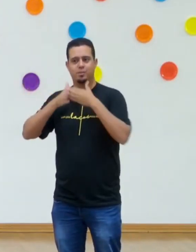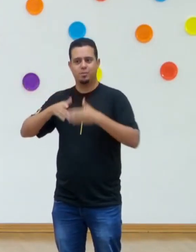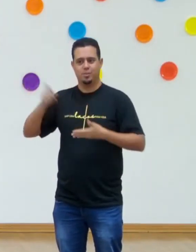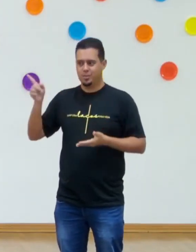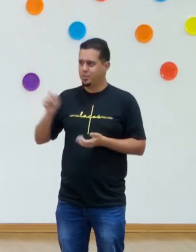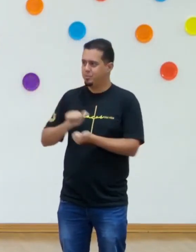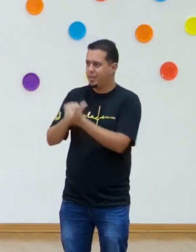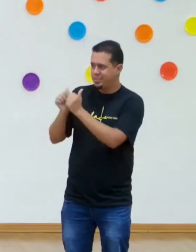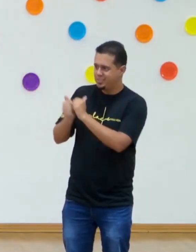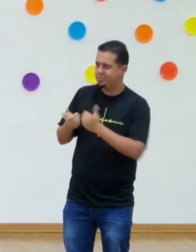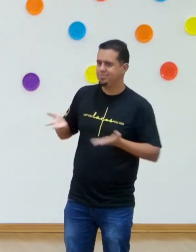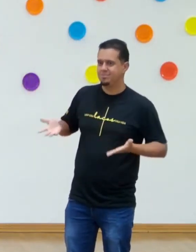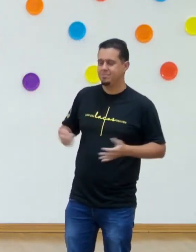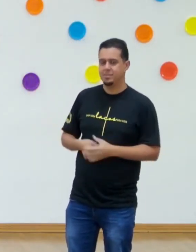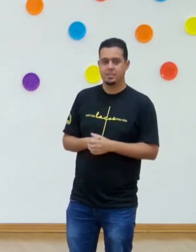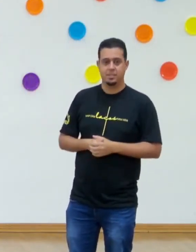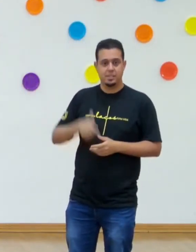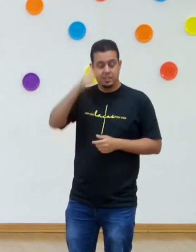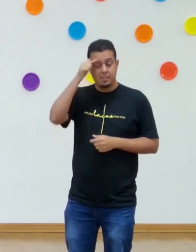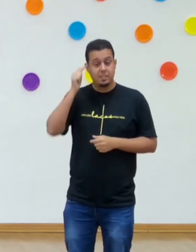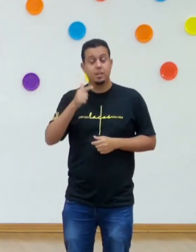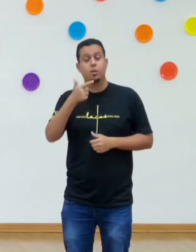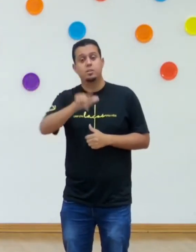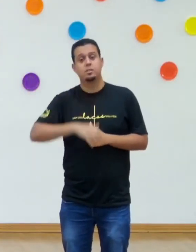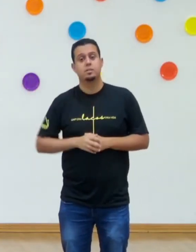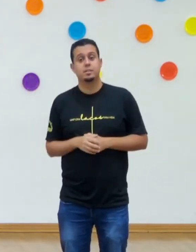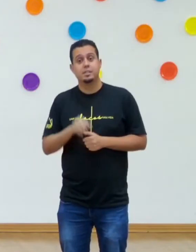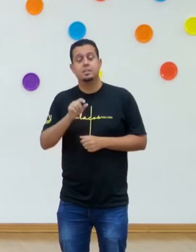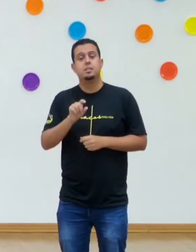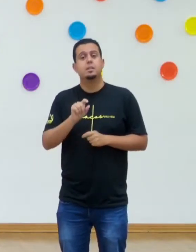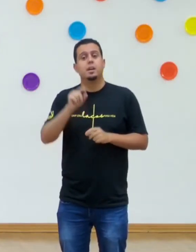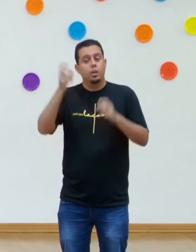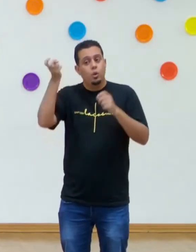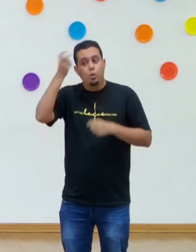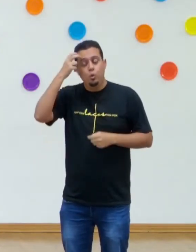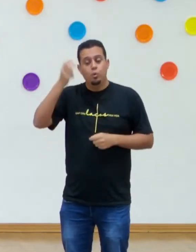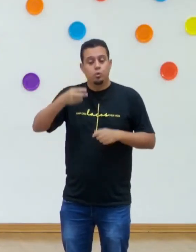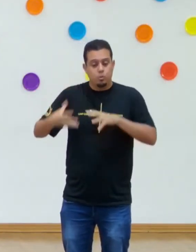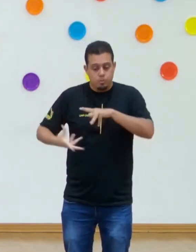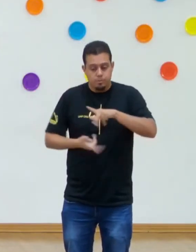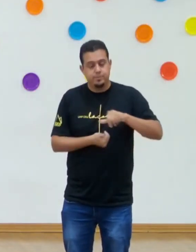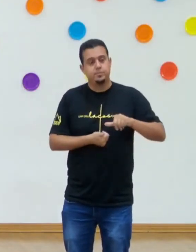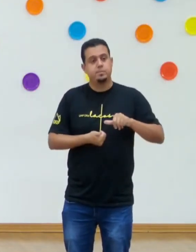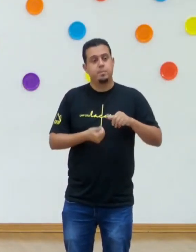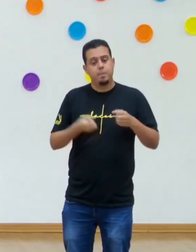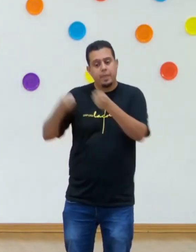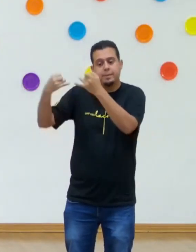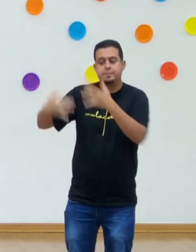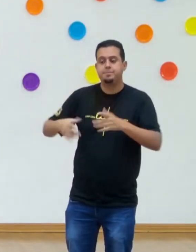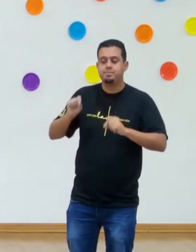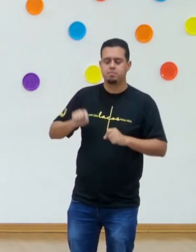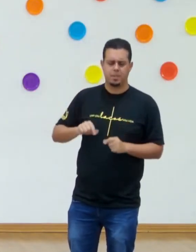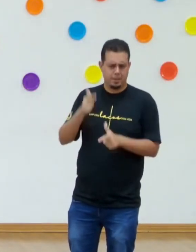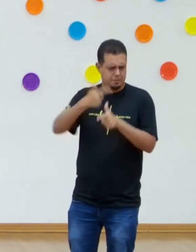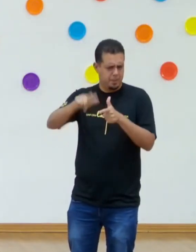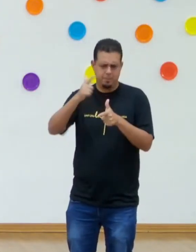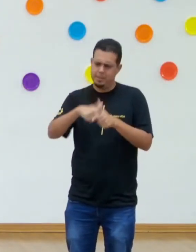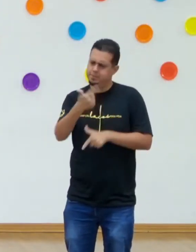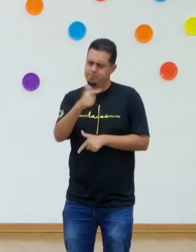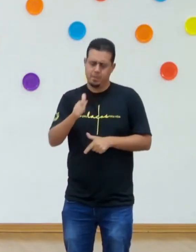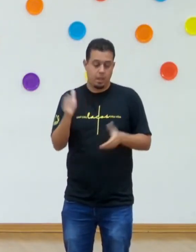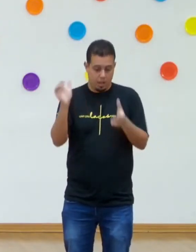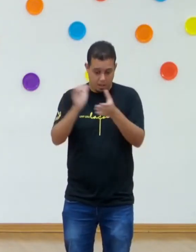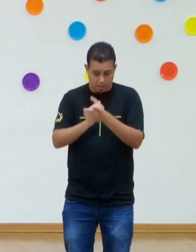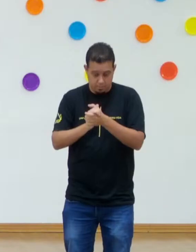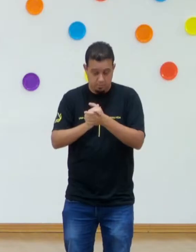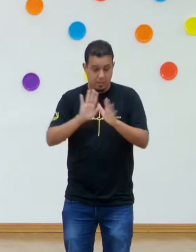O outro aqui. Gui, o que dizer sobre a atual cultura do mundo em dizer que não tem problema ser casado e ter um